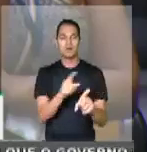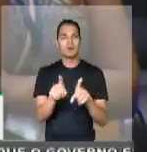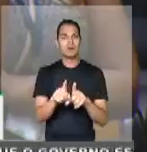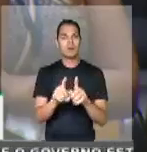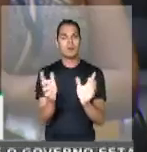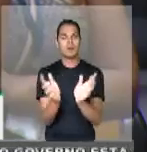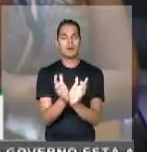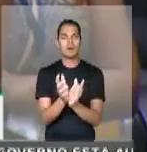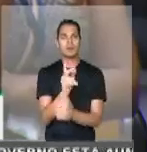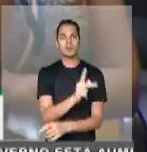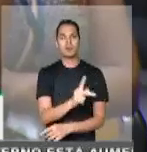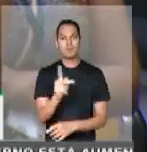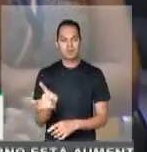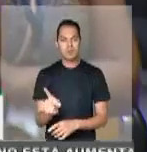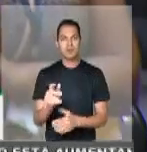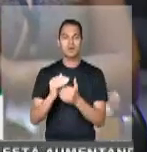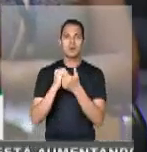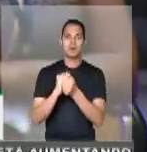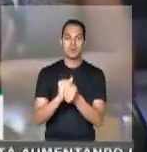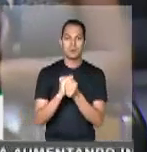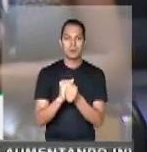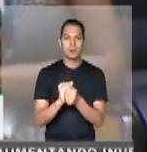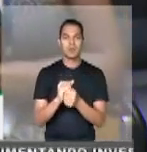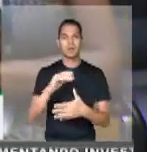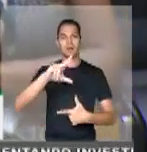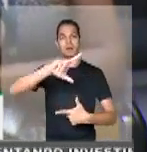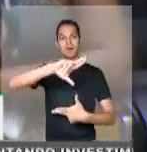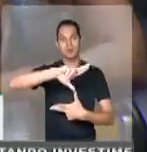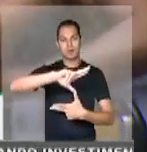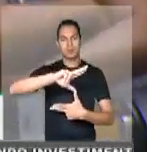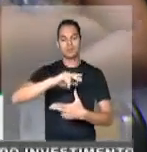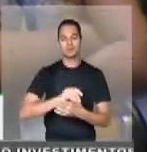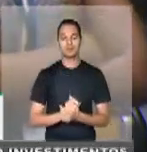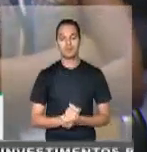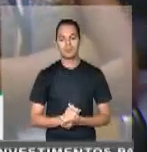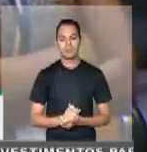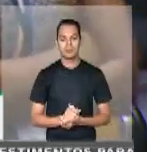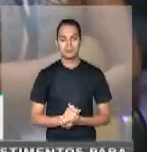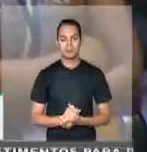cumprimento a Universidade Federal de Alagoas em nome... Obrigado.